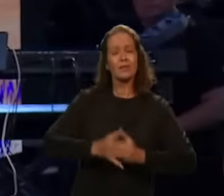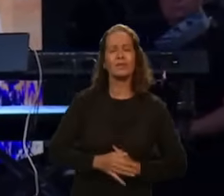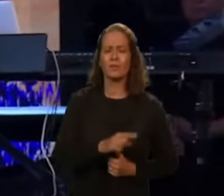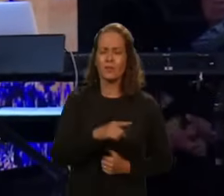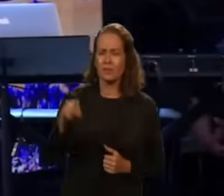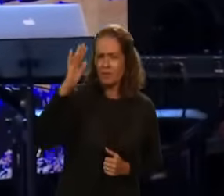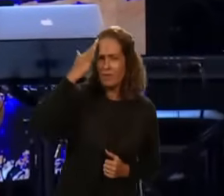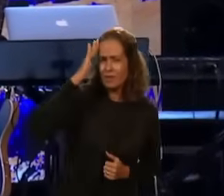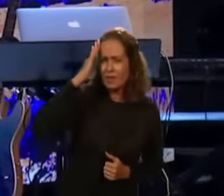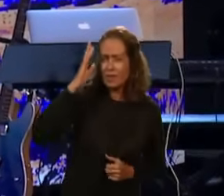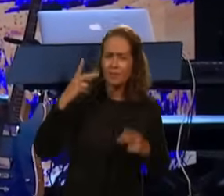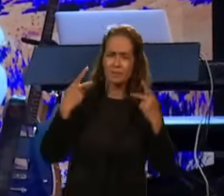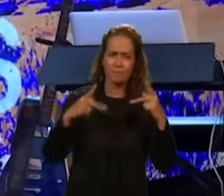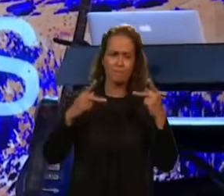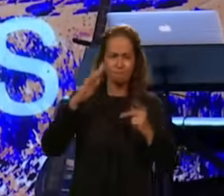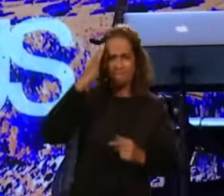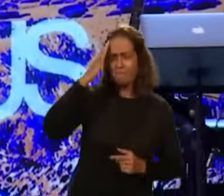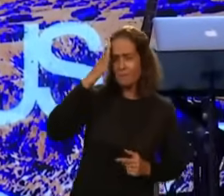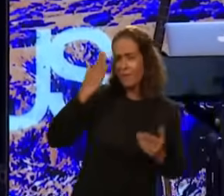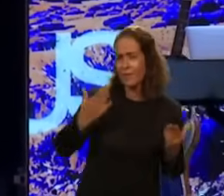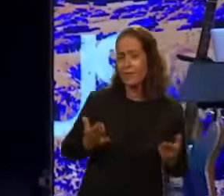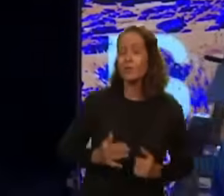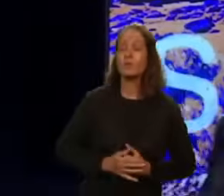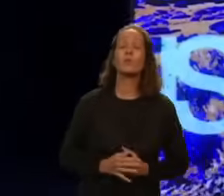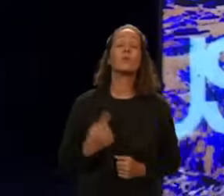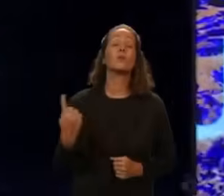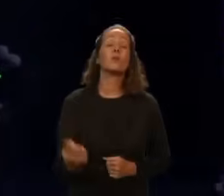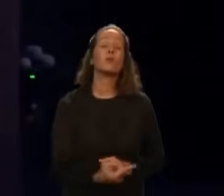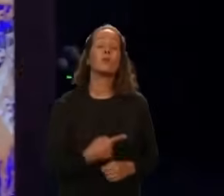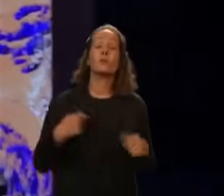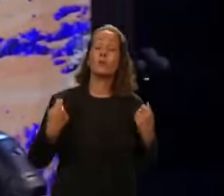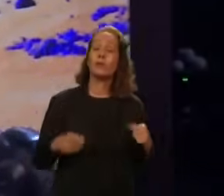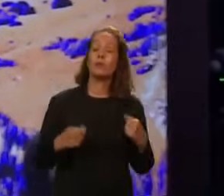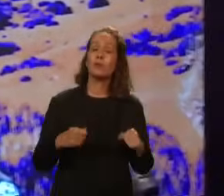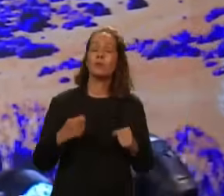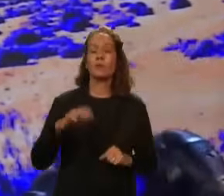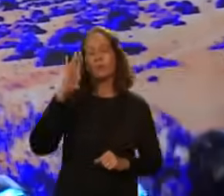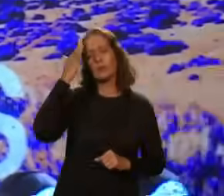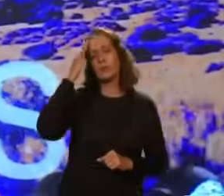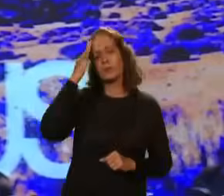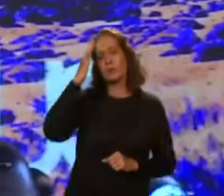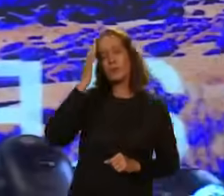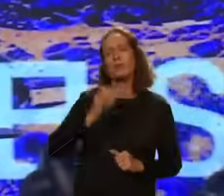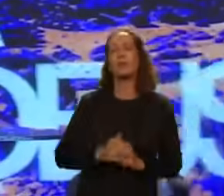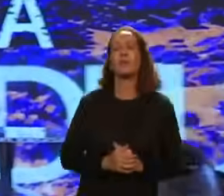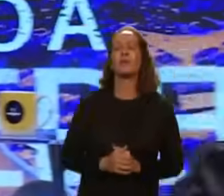eu estou pregando aqui? Nós precisamos entender que Deus vai fazer no tempo